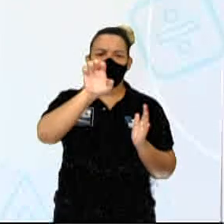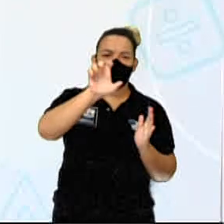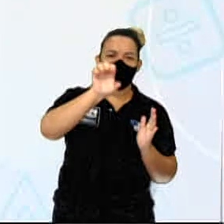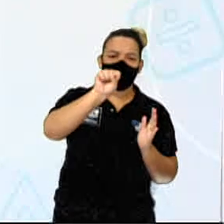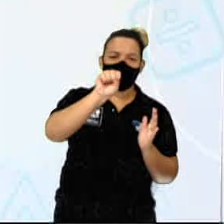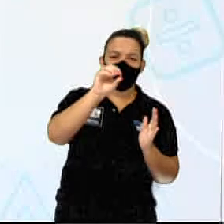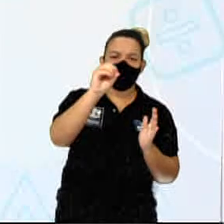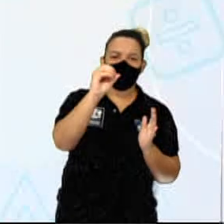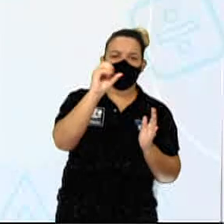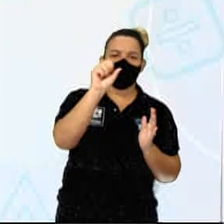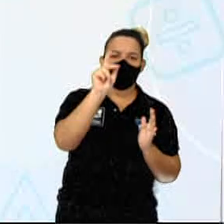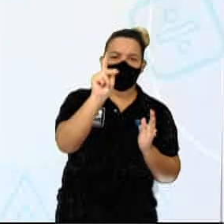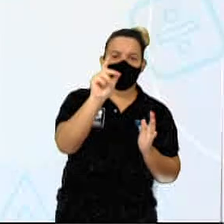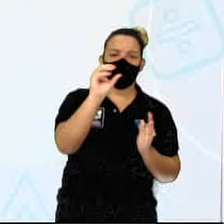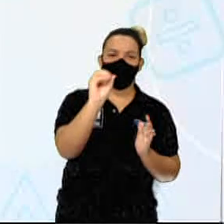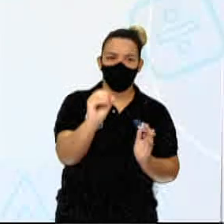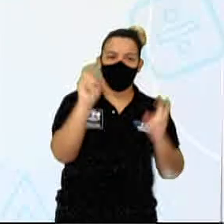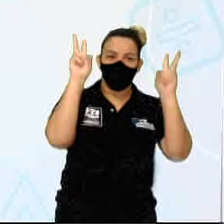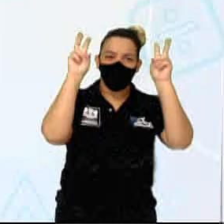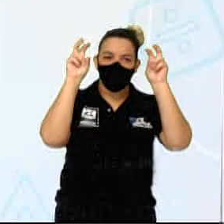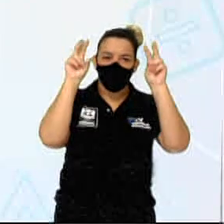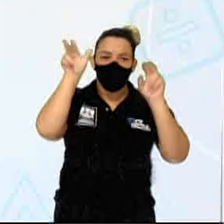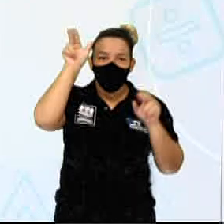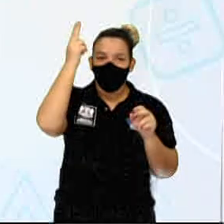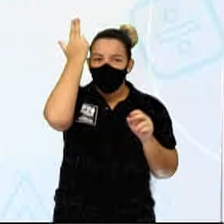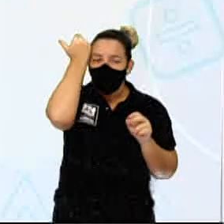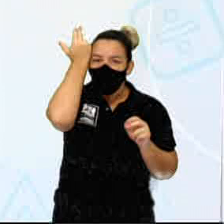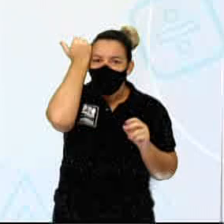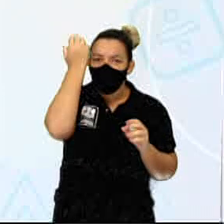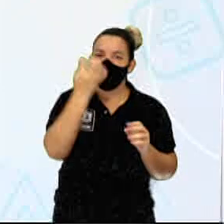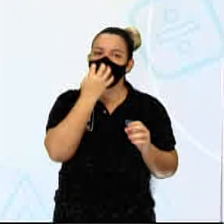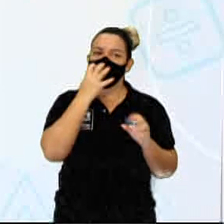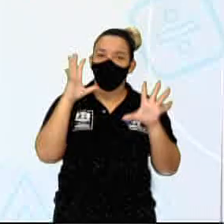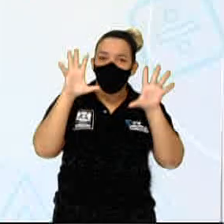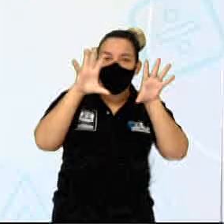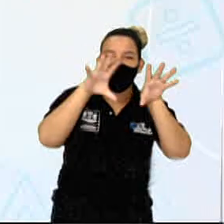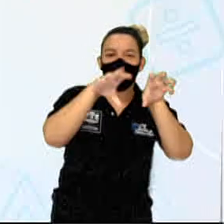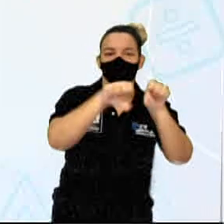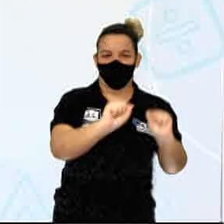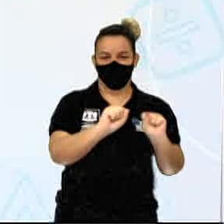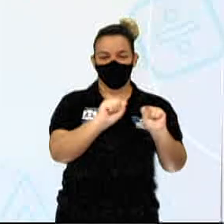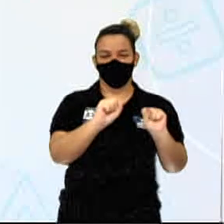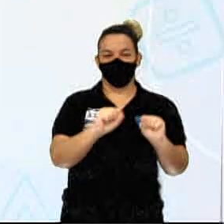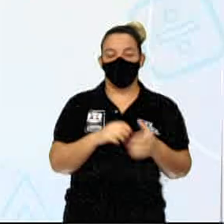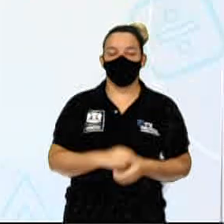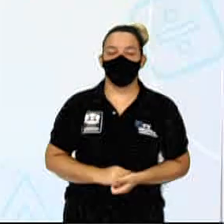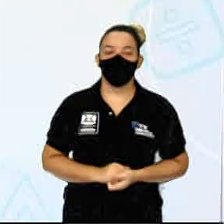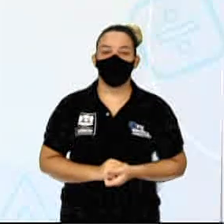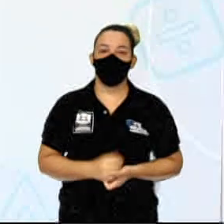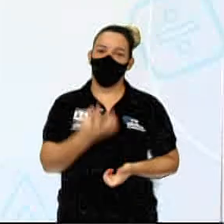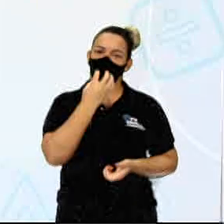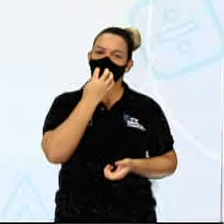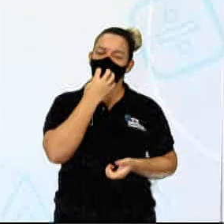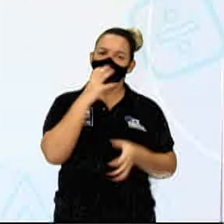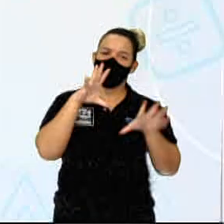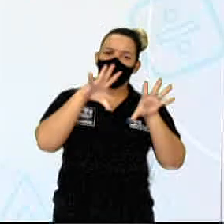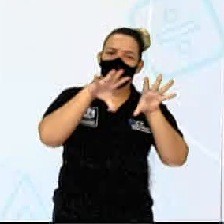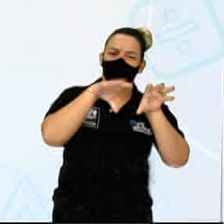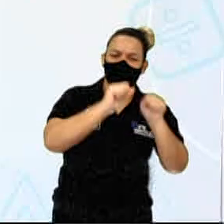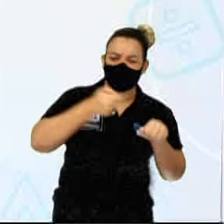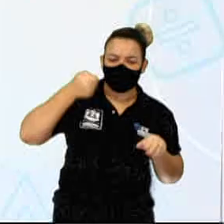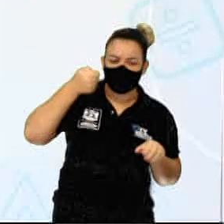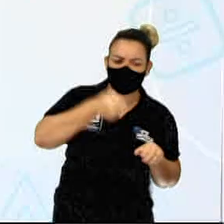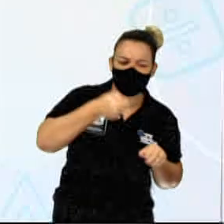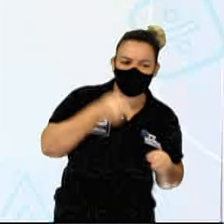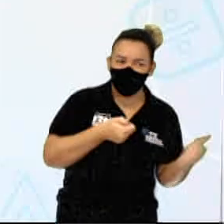pelo título A Lebre e o Cão de Caça. Um cão de caça, depois de obrigar uma lebre a sair de